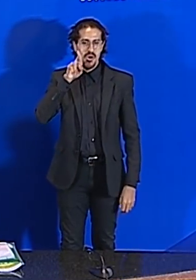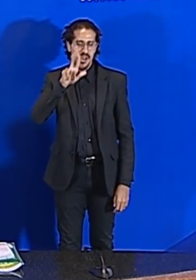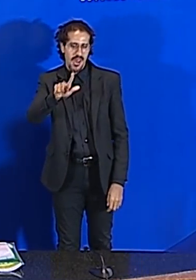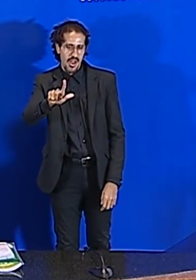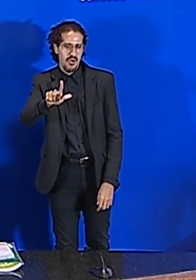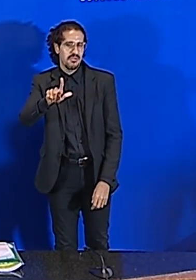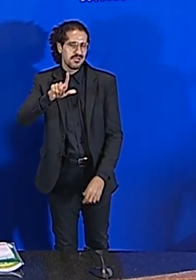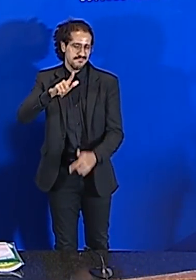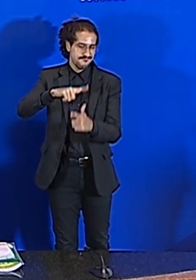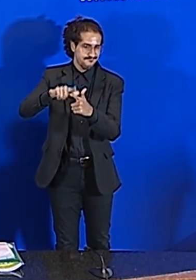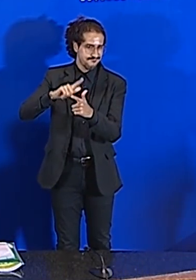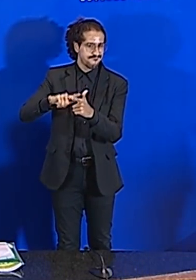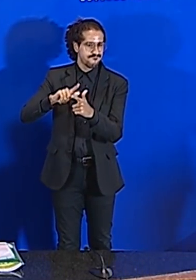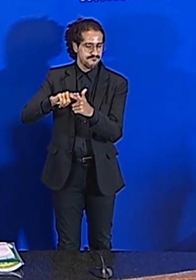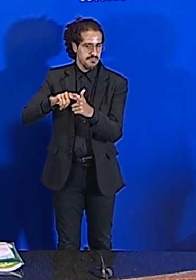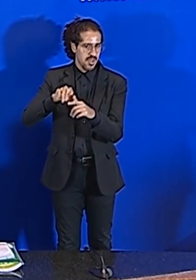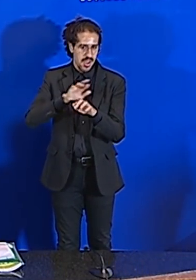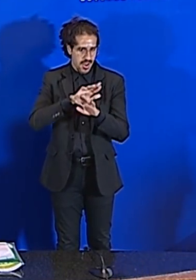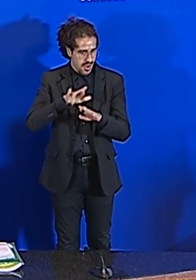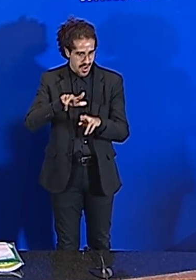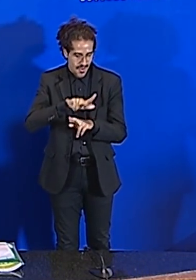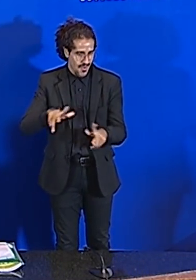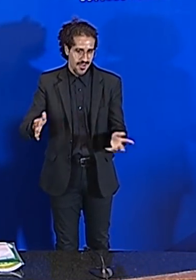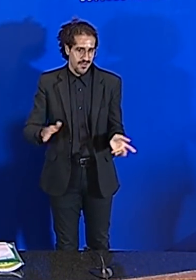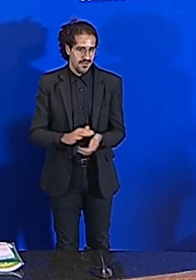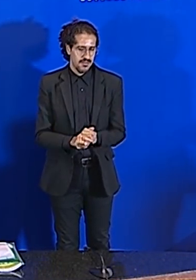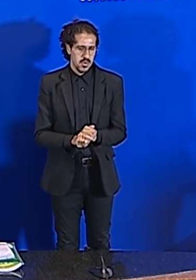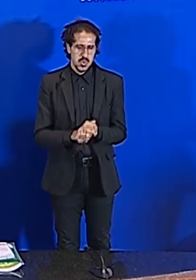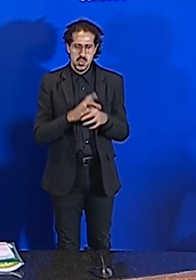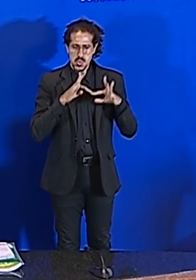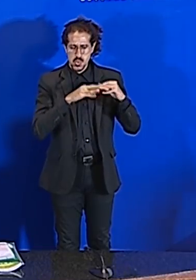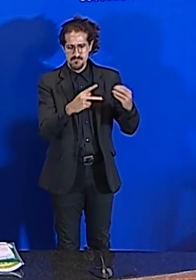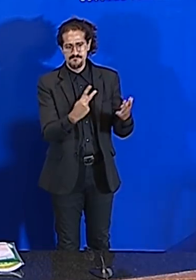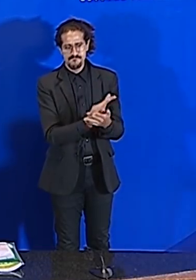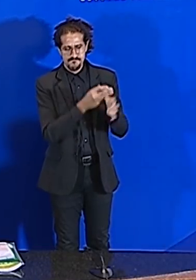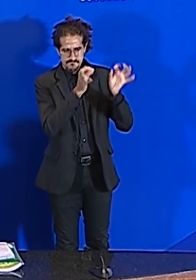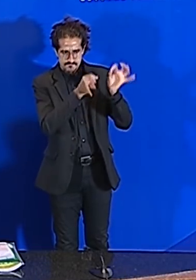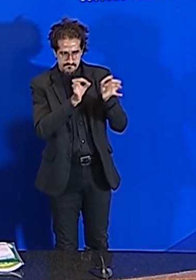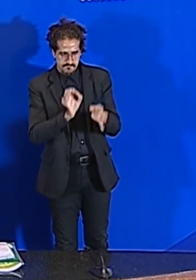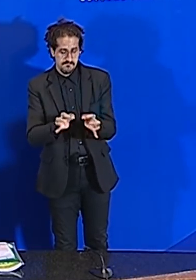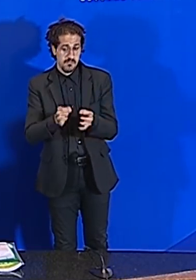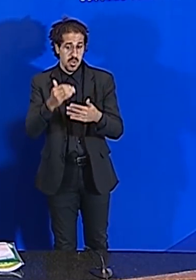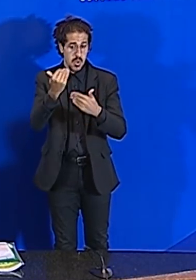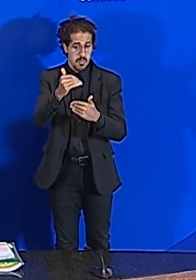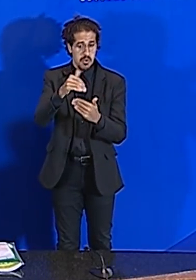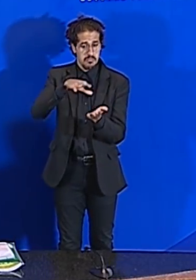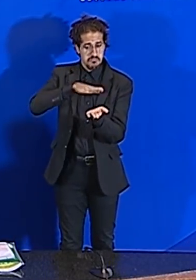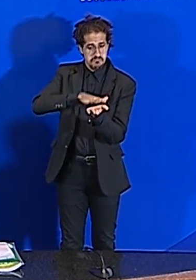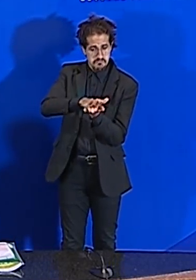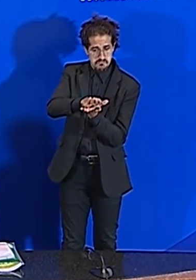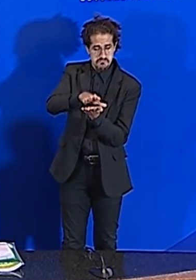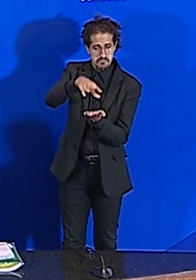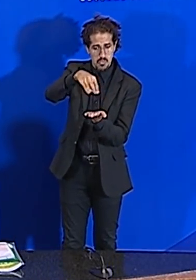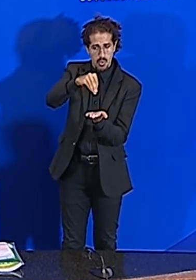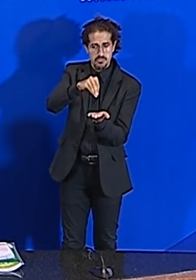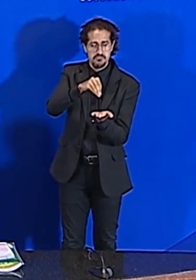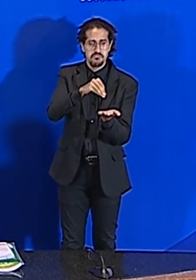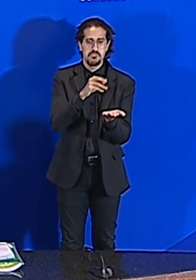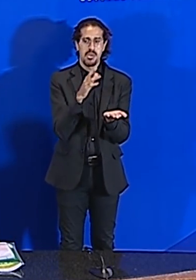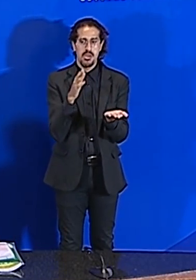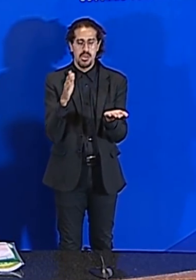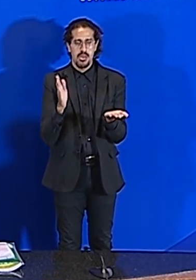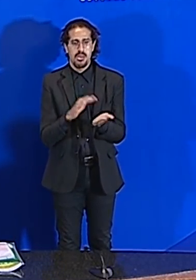né? Não é mais. Está tudo certo, a prova foi feita, foi impressa. Ficamos